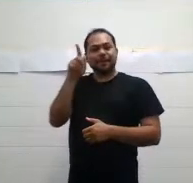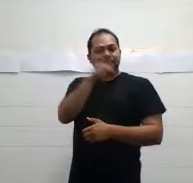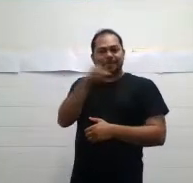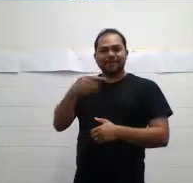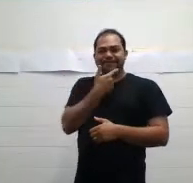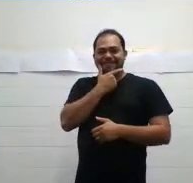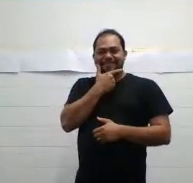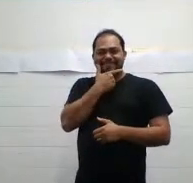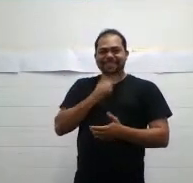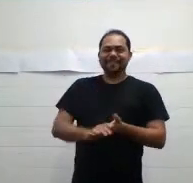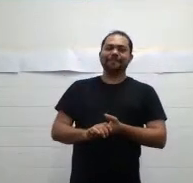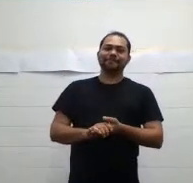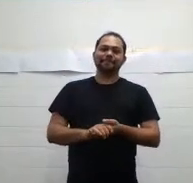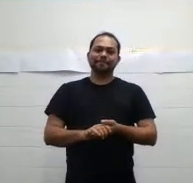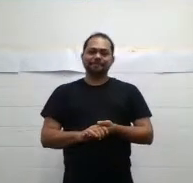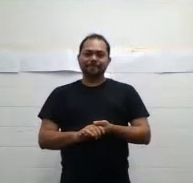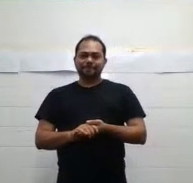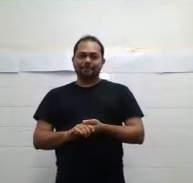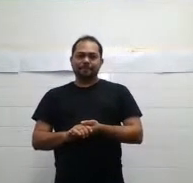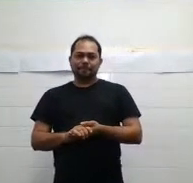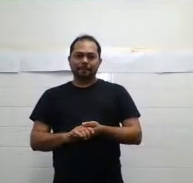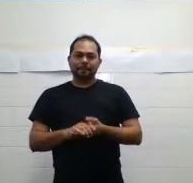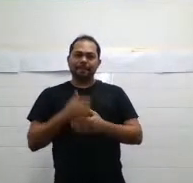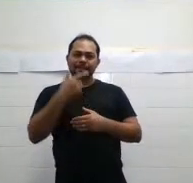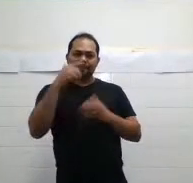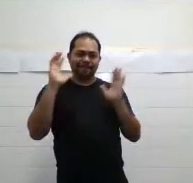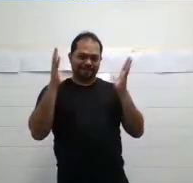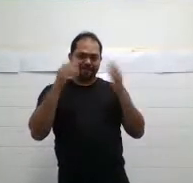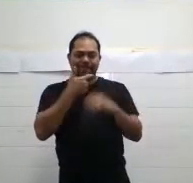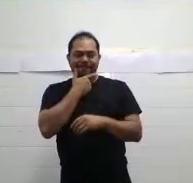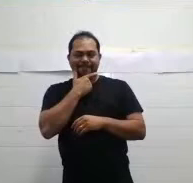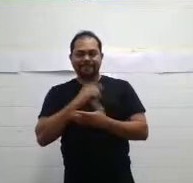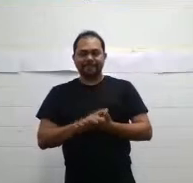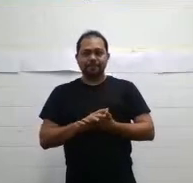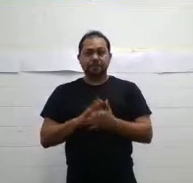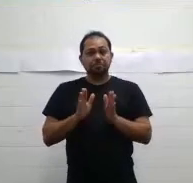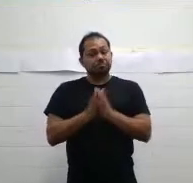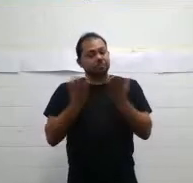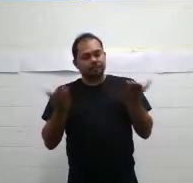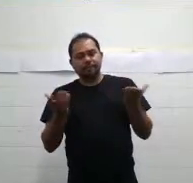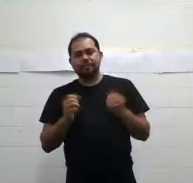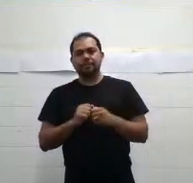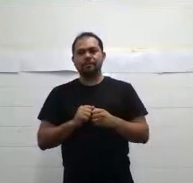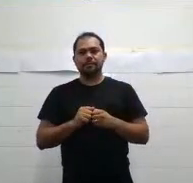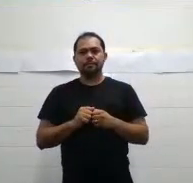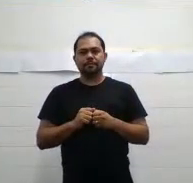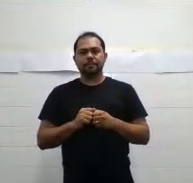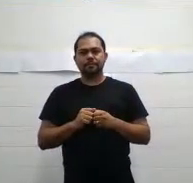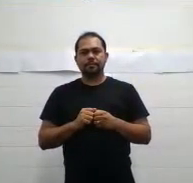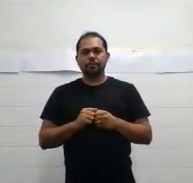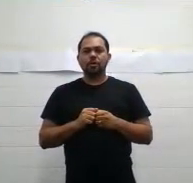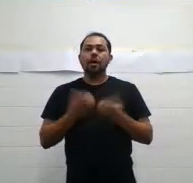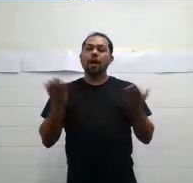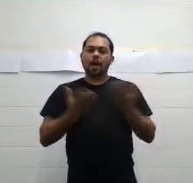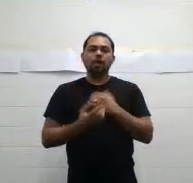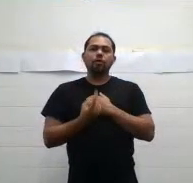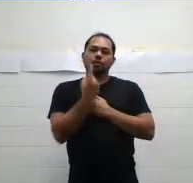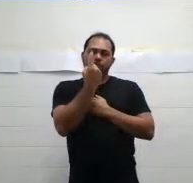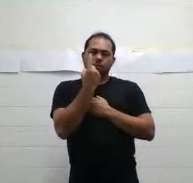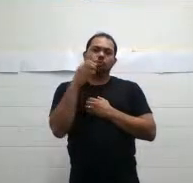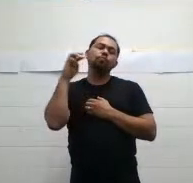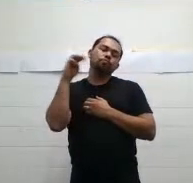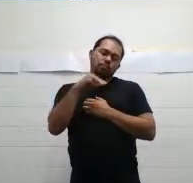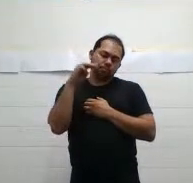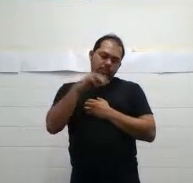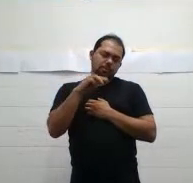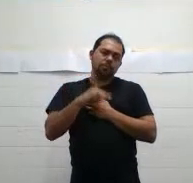tá, Rodrigo? Estão elogiando também o seu sorriso. Então é isso, eu acho que a gente vai passar um minutinho só, gente, um